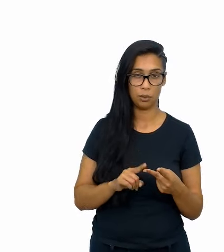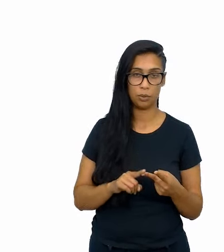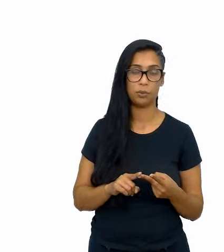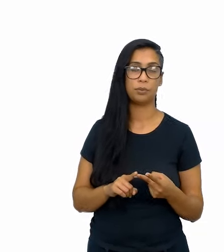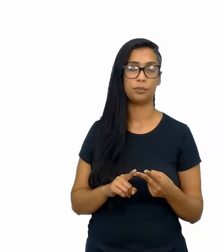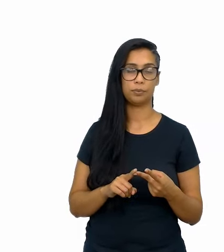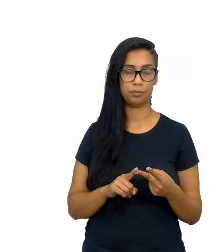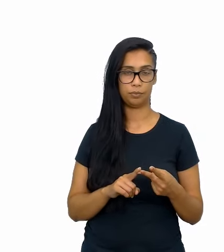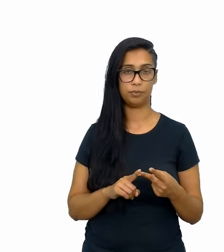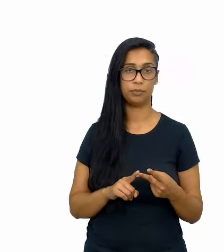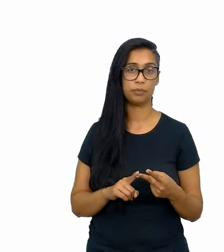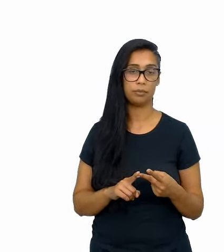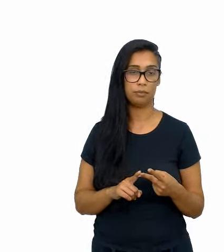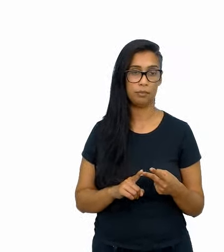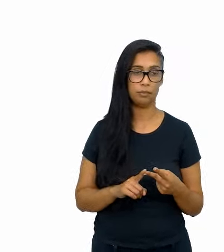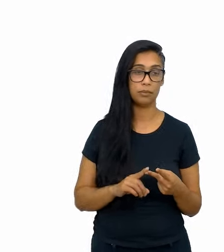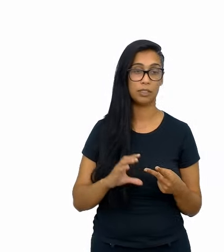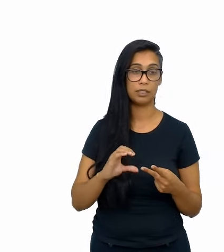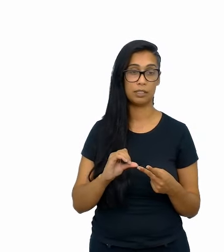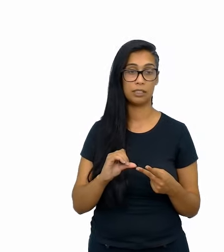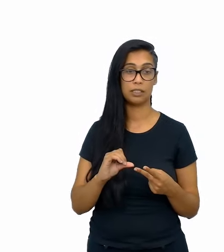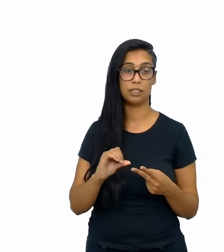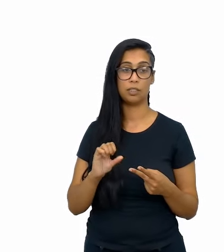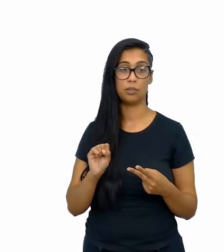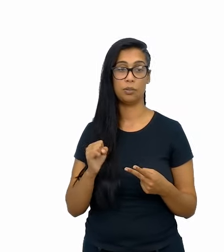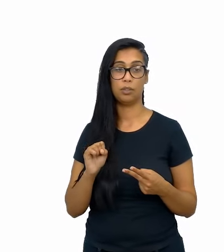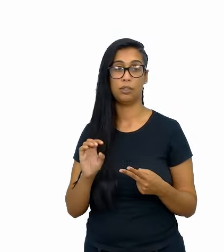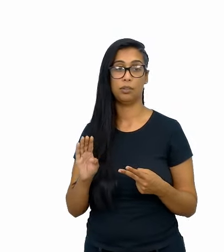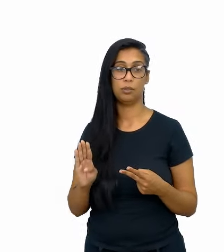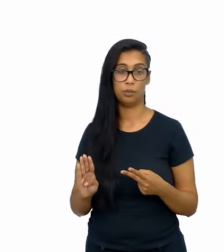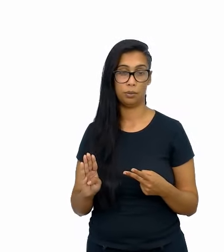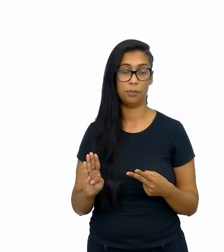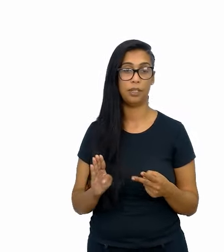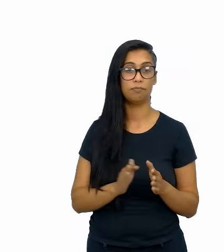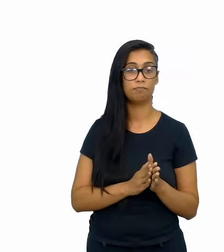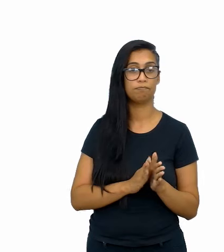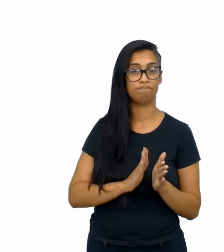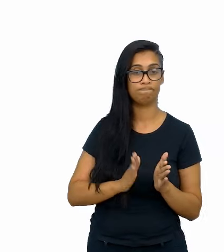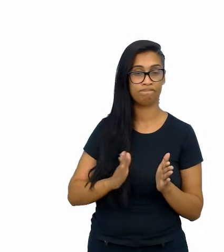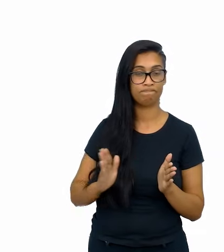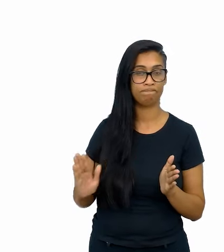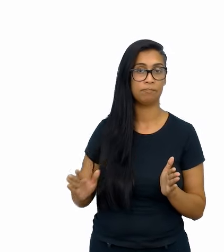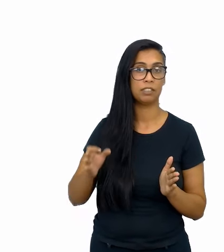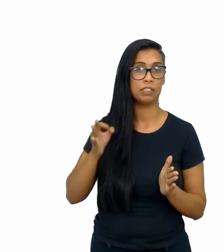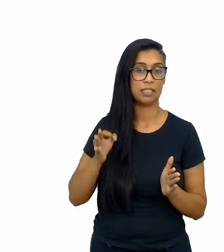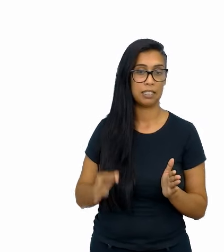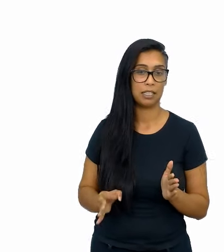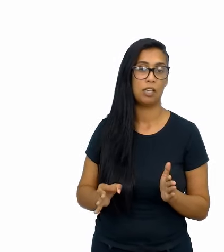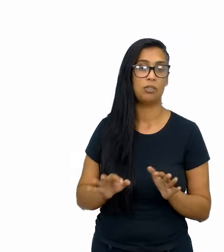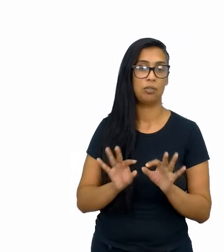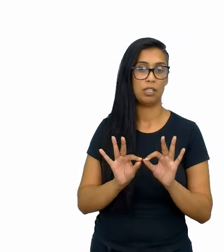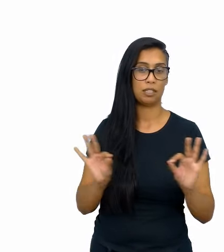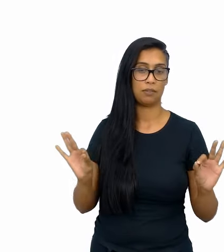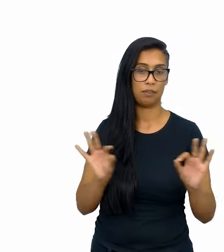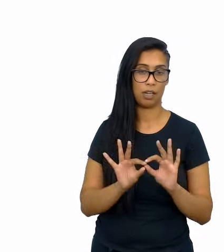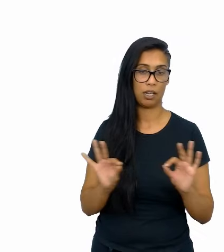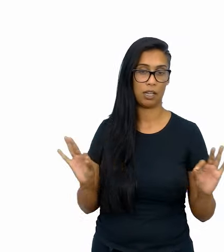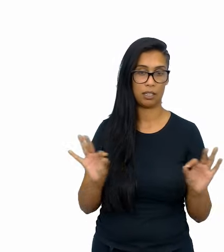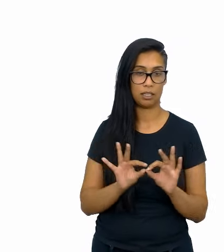língua portuguesa 08B, segmentar corretamente. Isso também é fundamental. Além